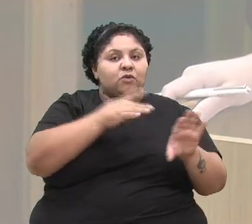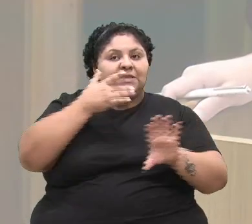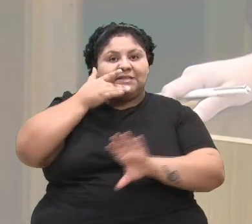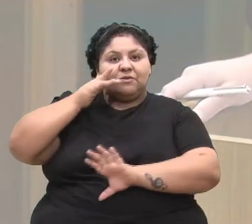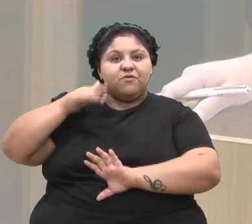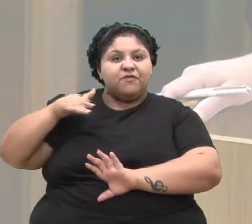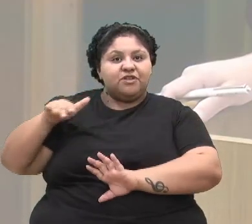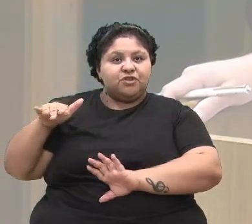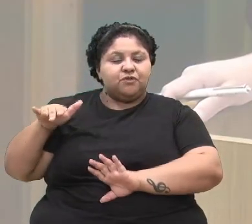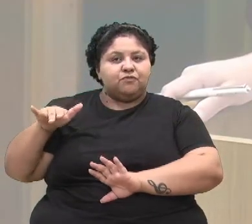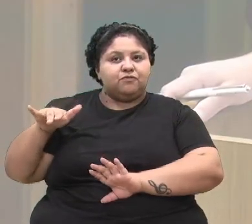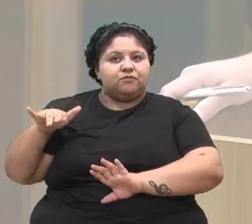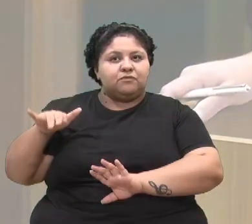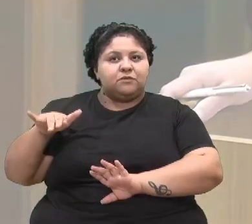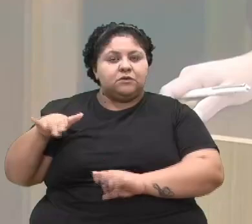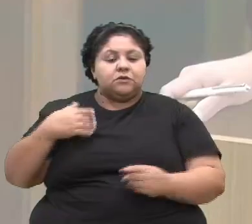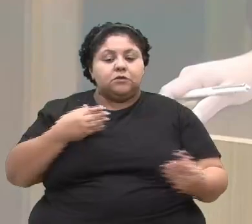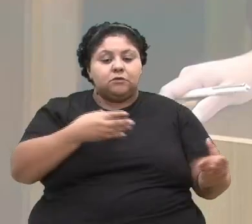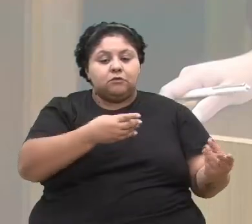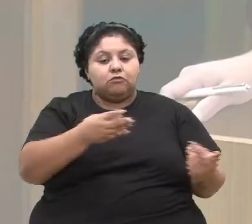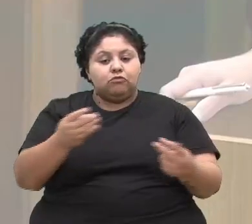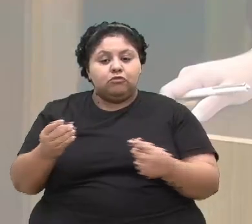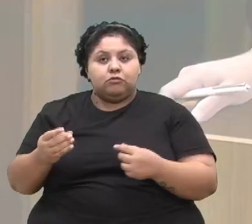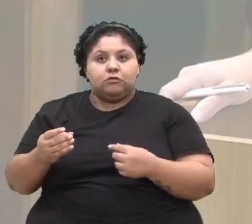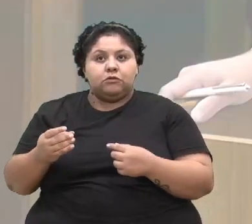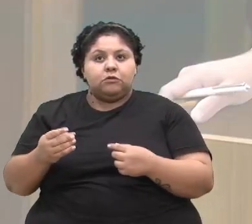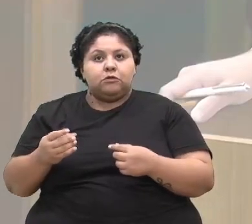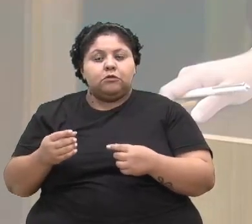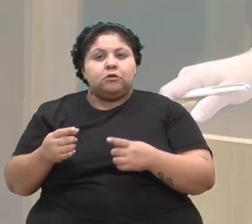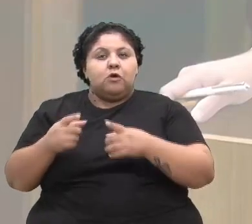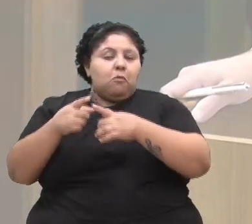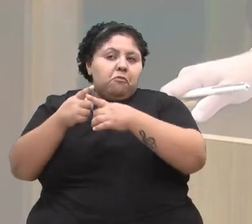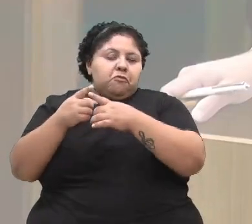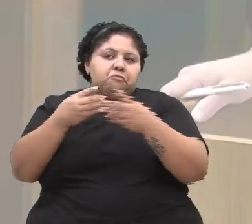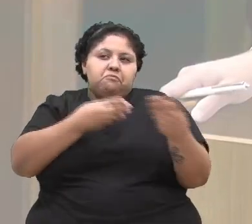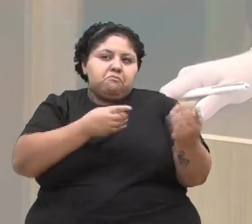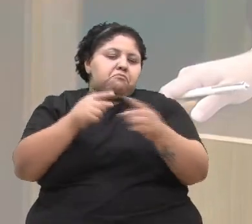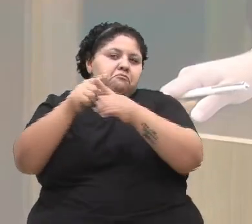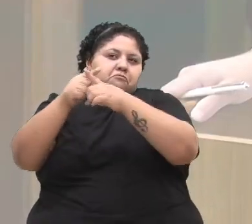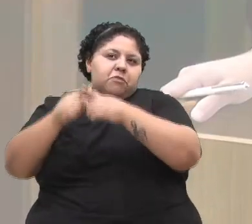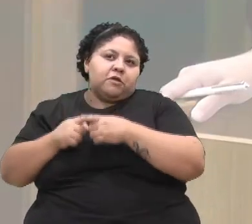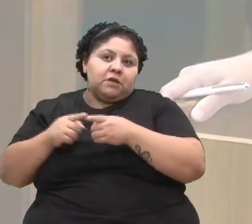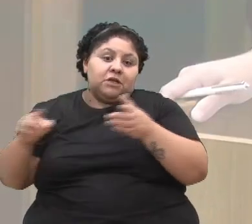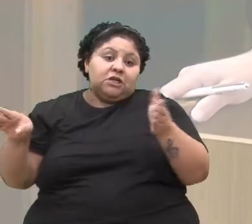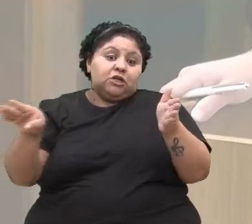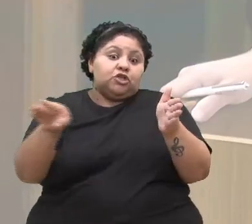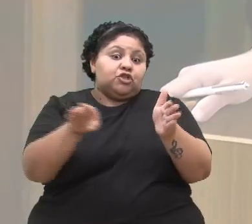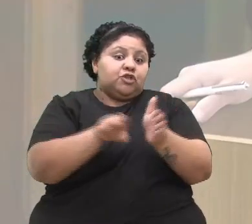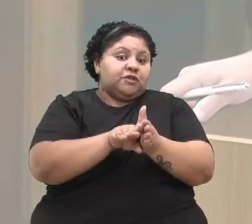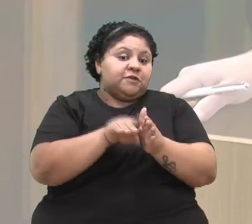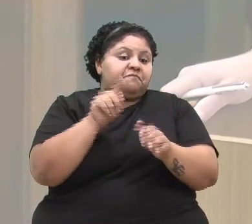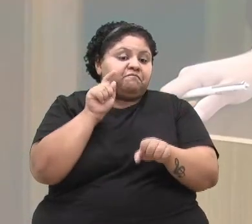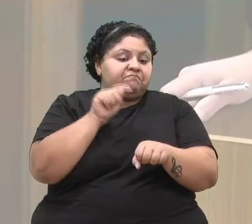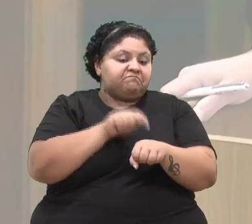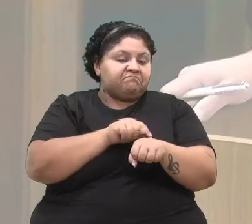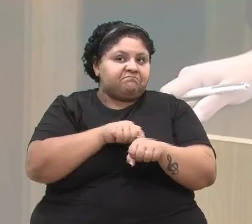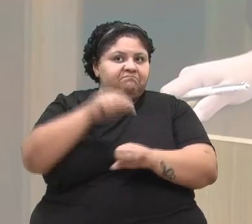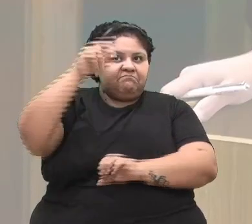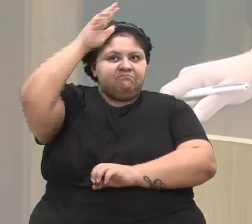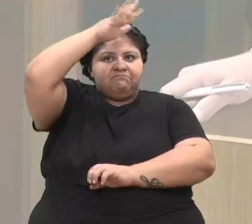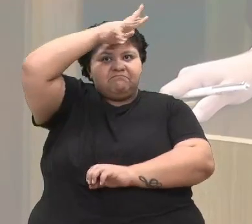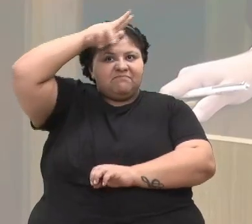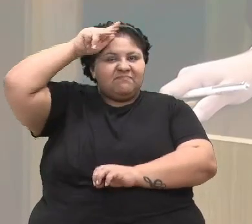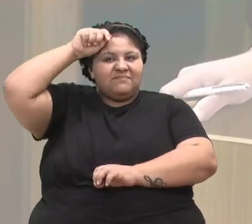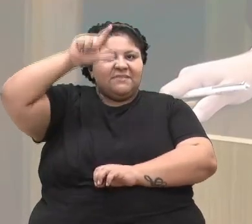Aonde muitas vezes essa judicialização chega em momentos aonde o município já tem